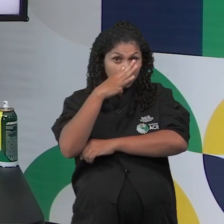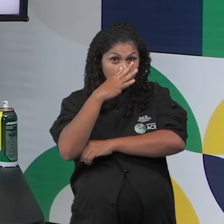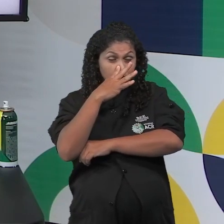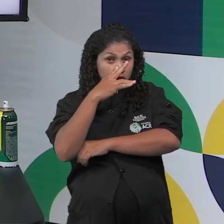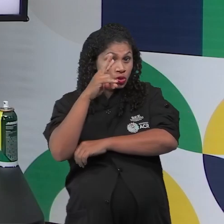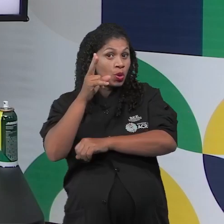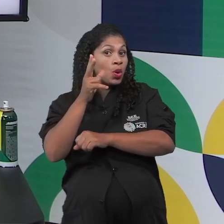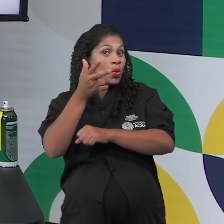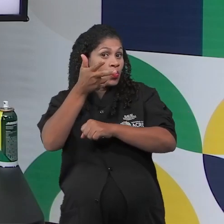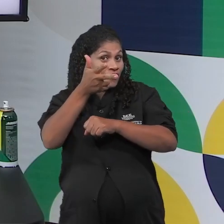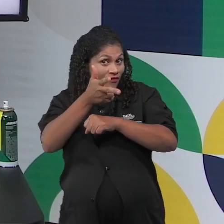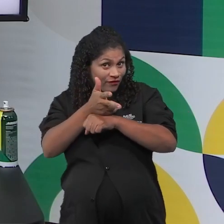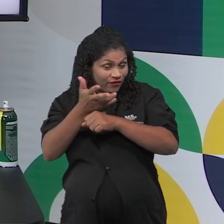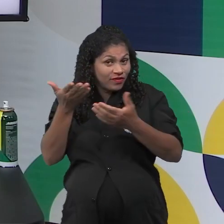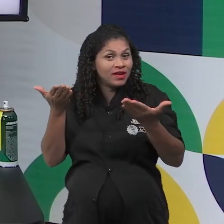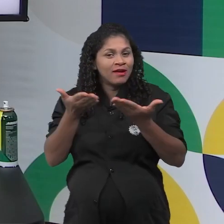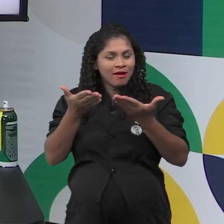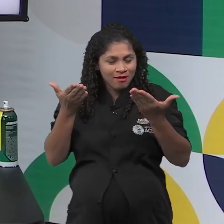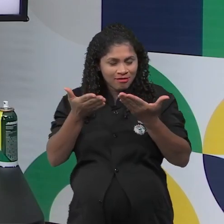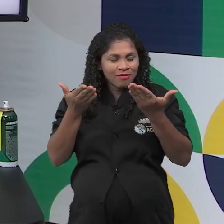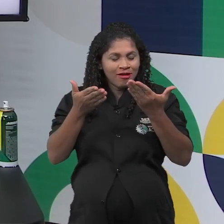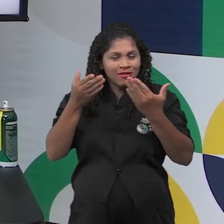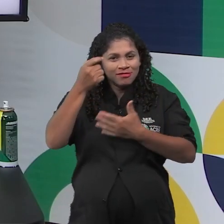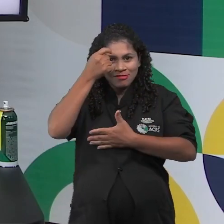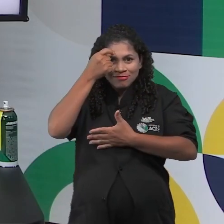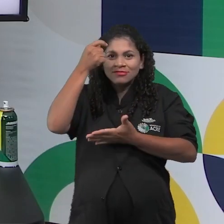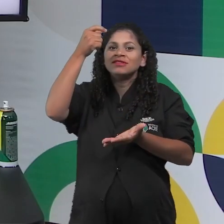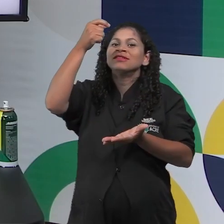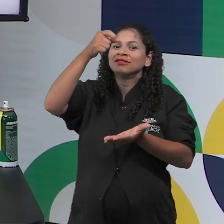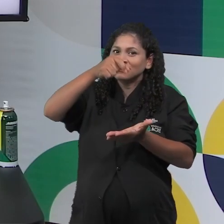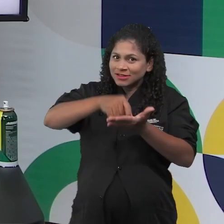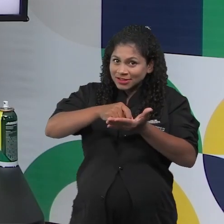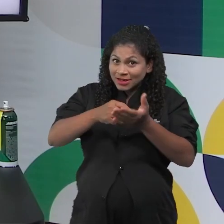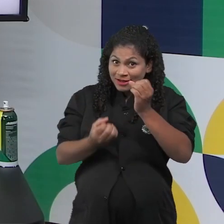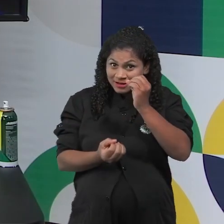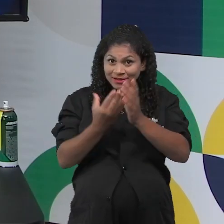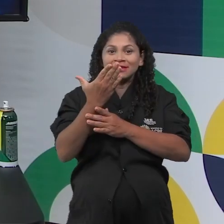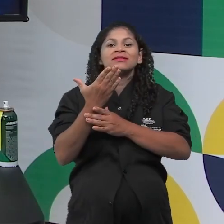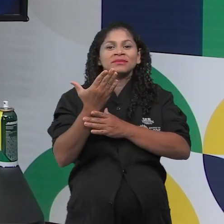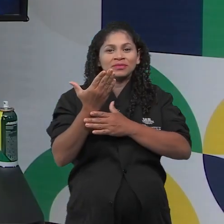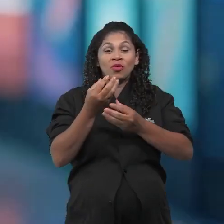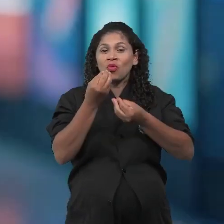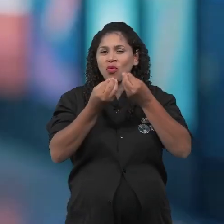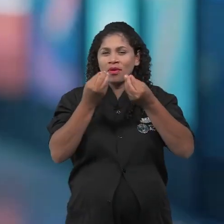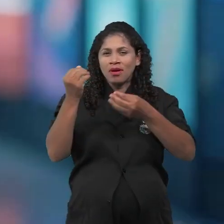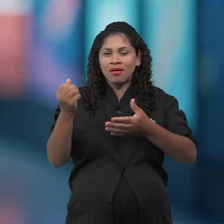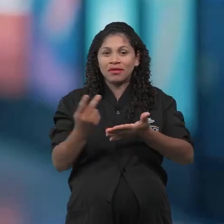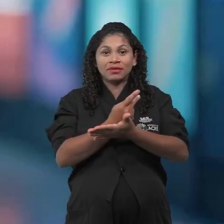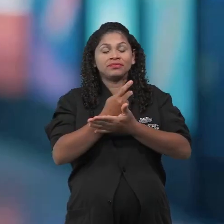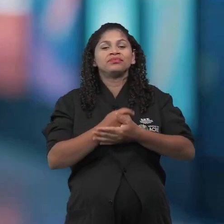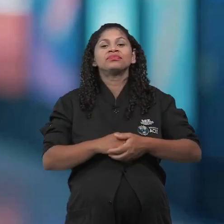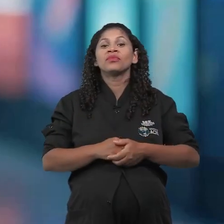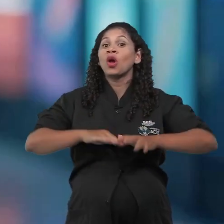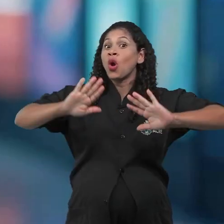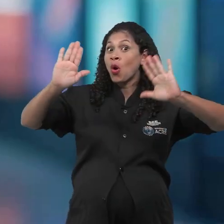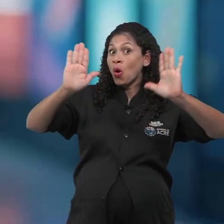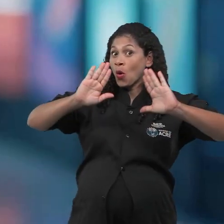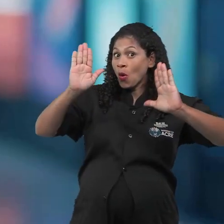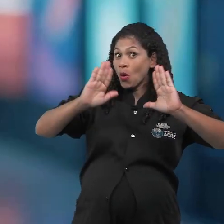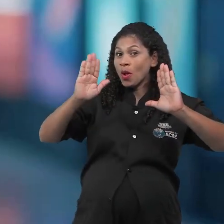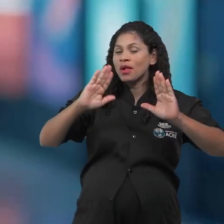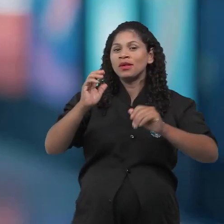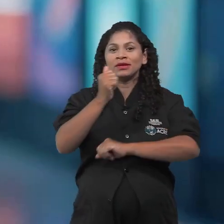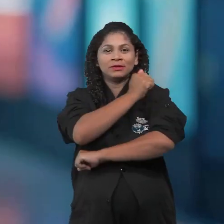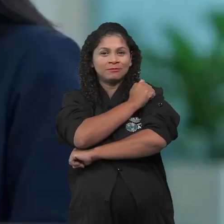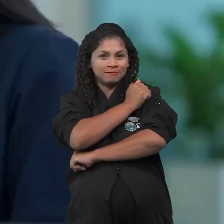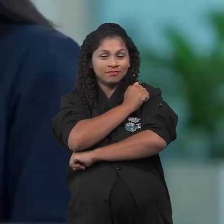agora que eu fiz com inteligência artificial para mostrar para vocês como isso funciona. Olá, queridos alunos, me chamo